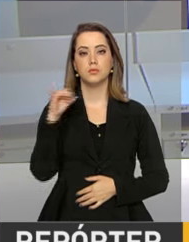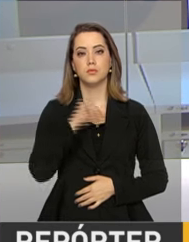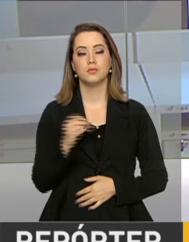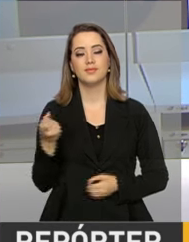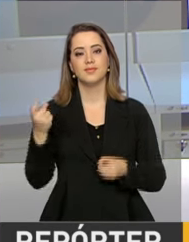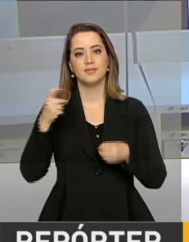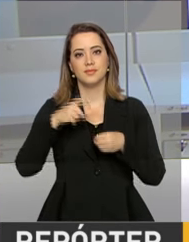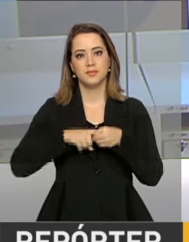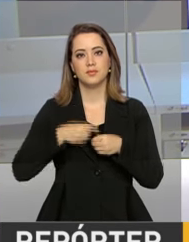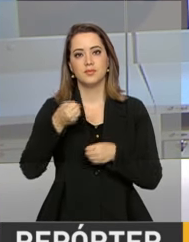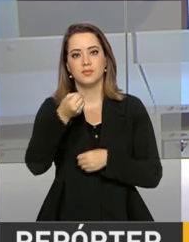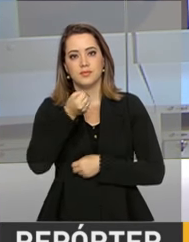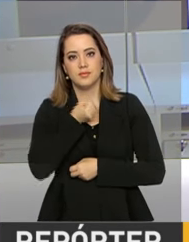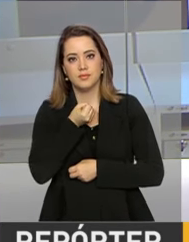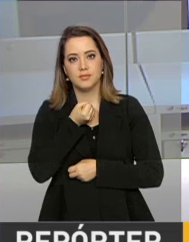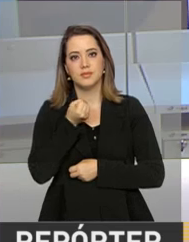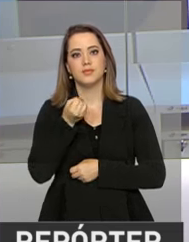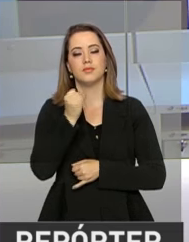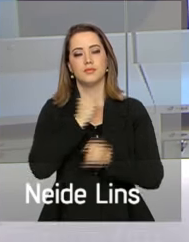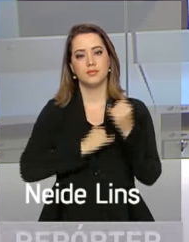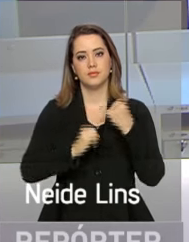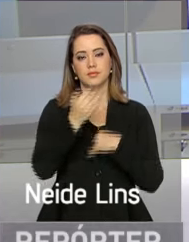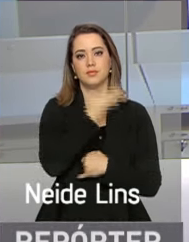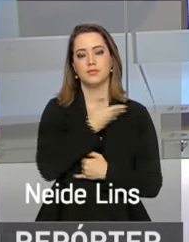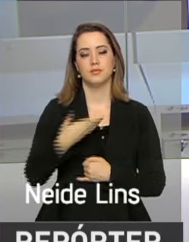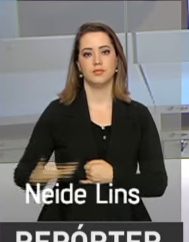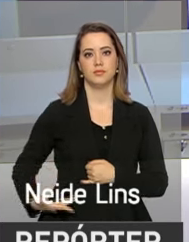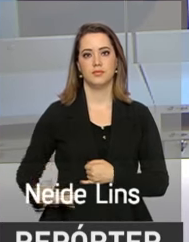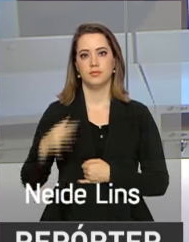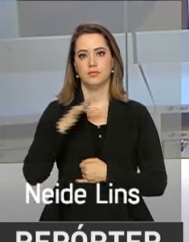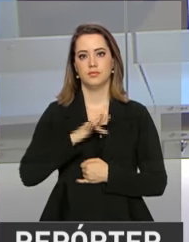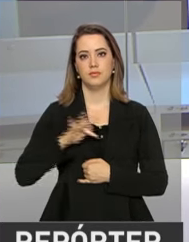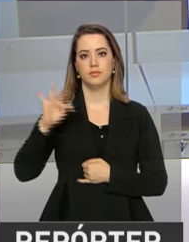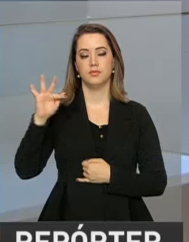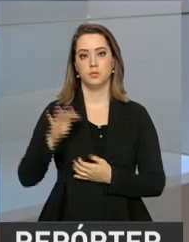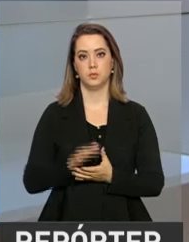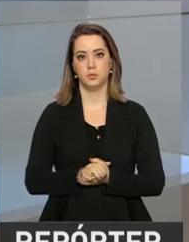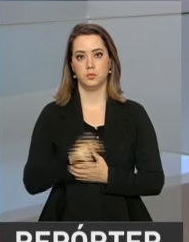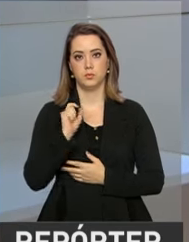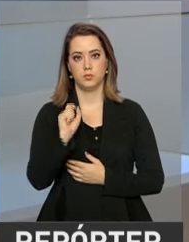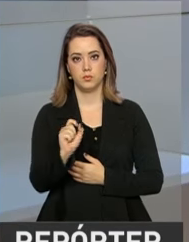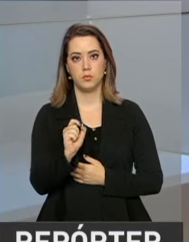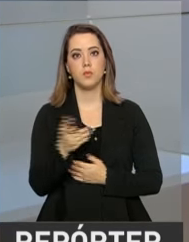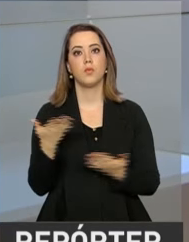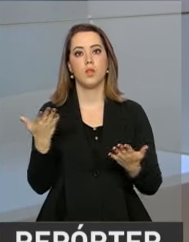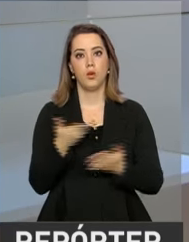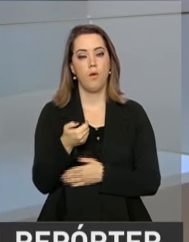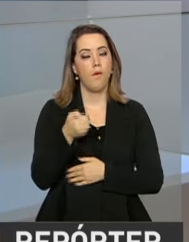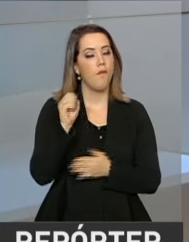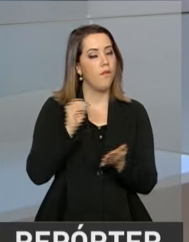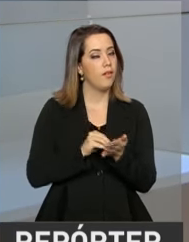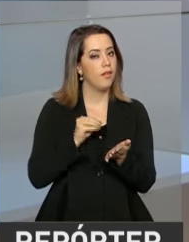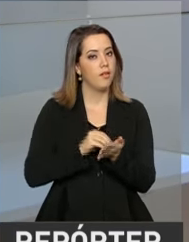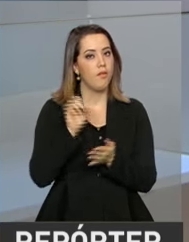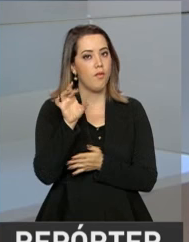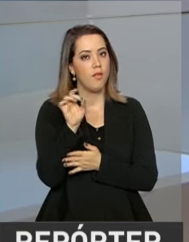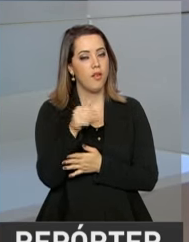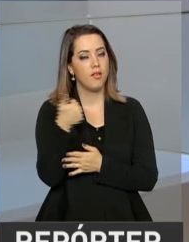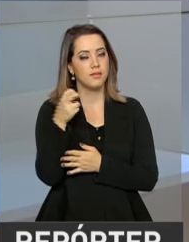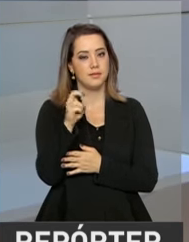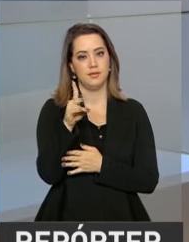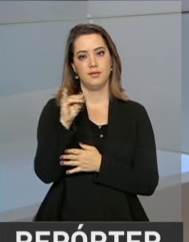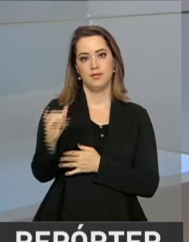Olá, estamos de volta com o repórter NBR e as notícias do governo federal. Estamos a 15 dias das